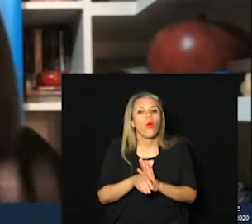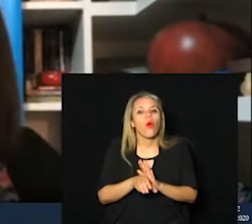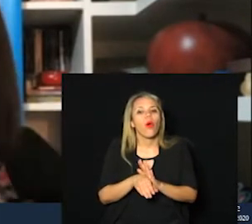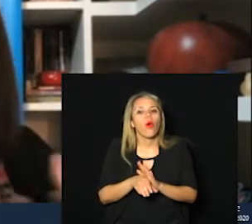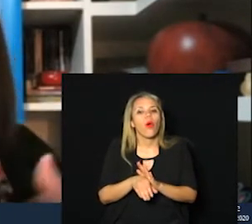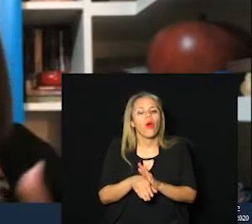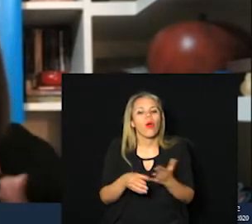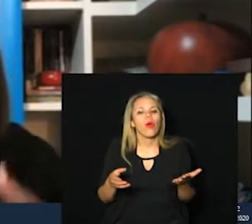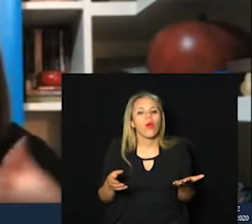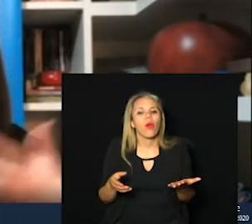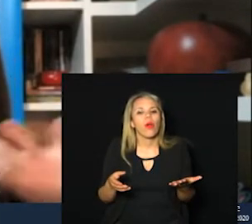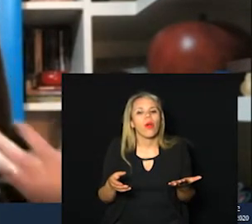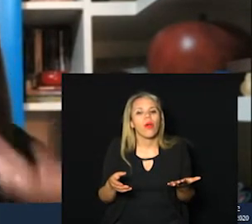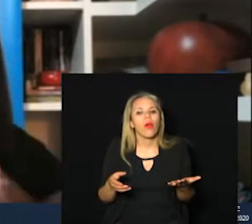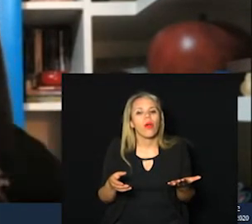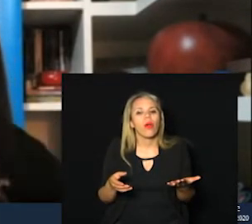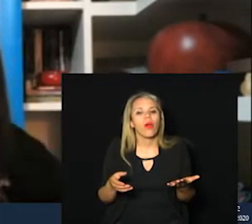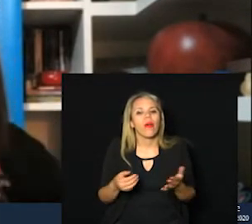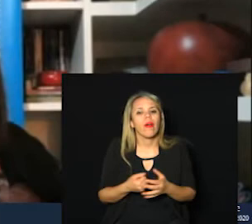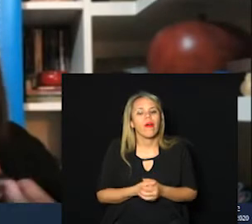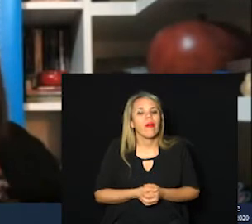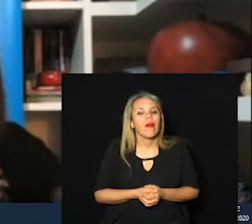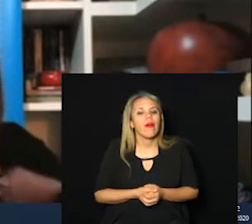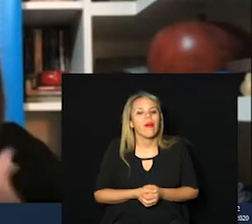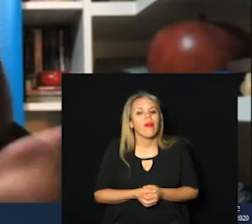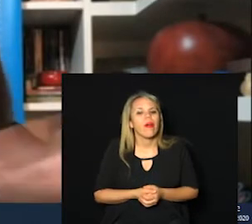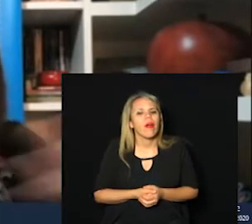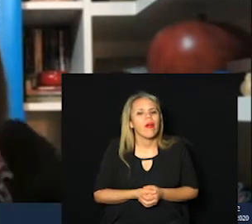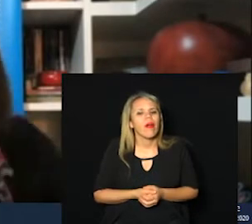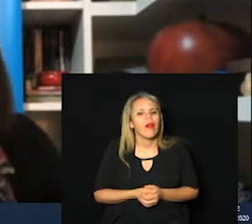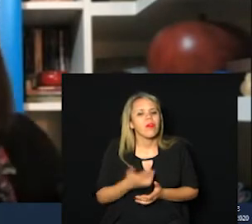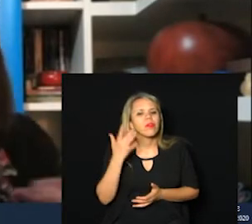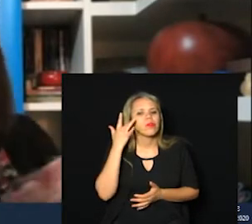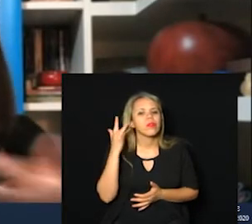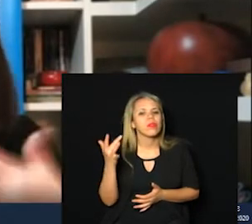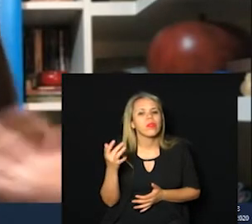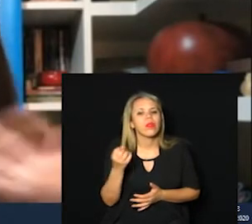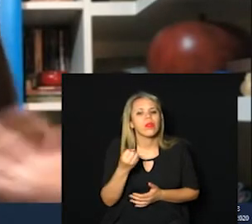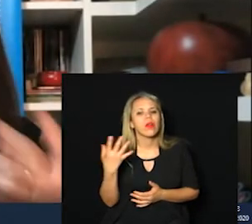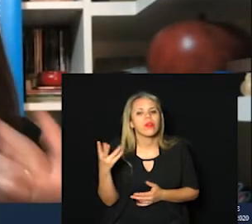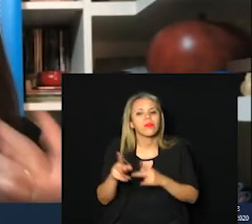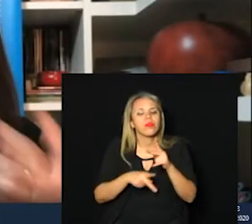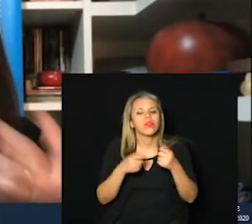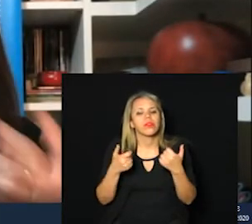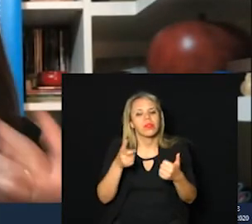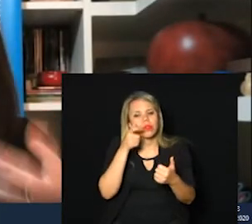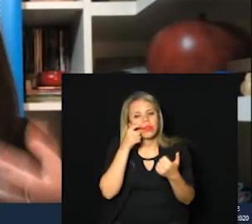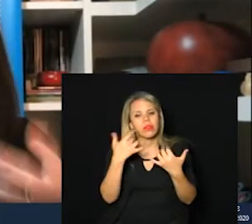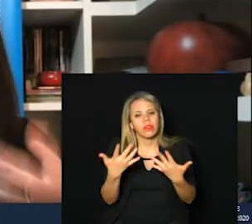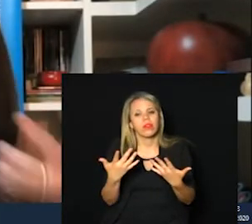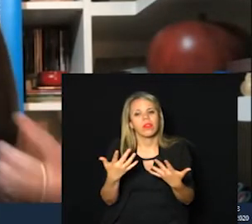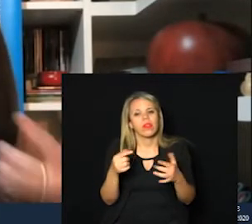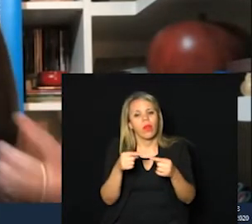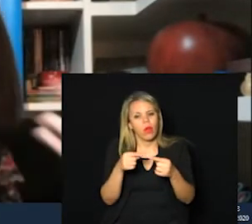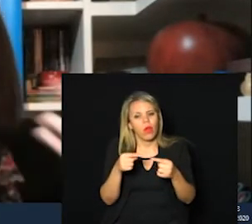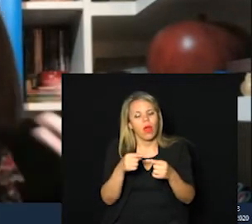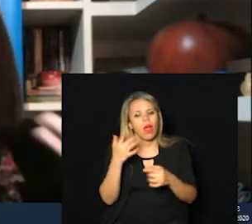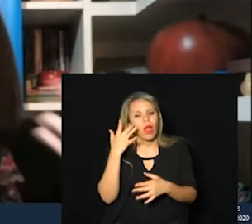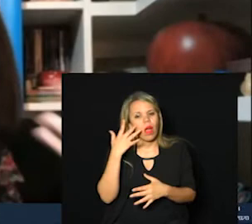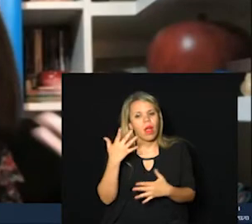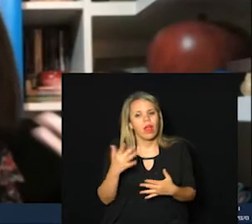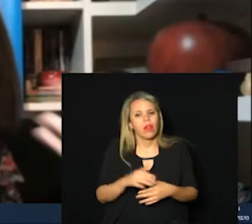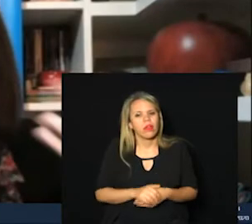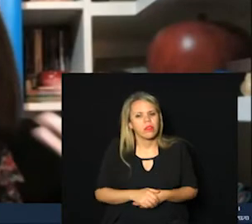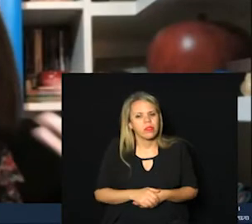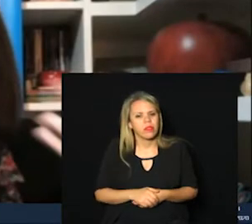do Martin Buber. Não sei quantos que nos ouvem estão familiarizados com Martin